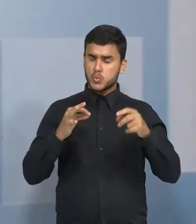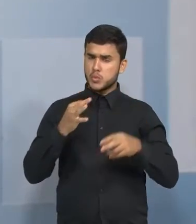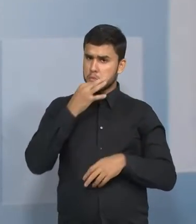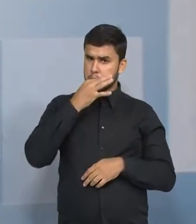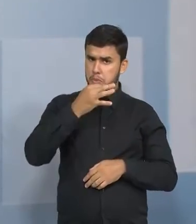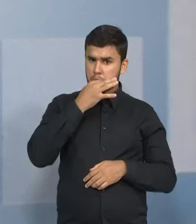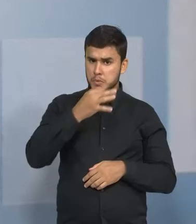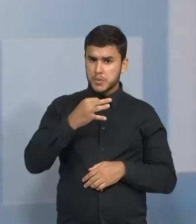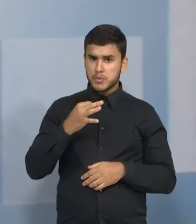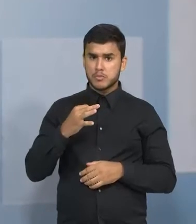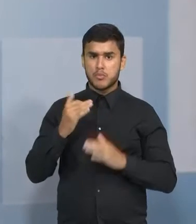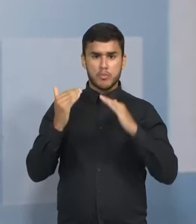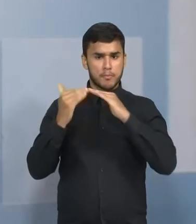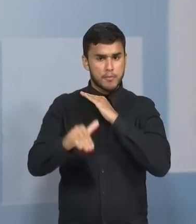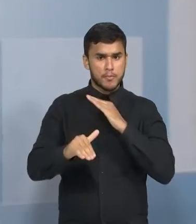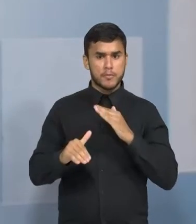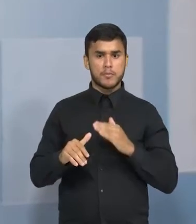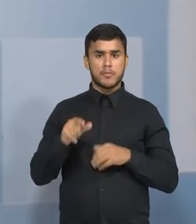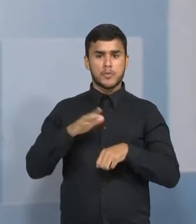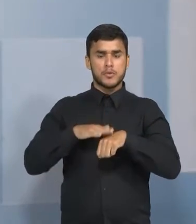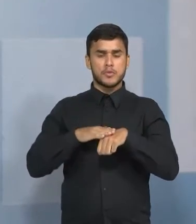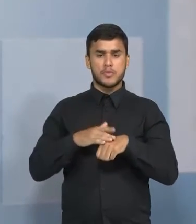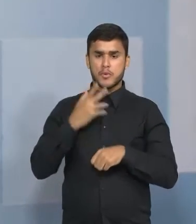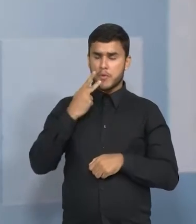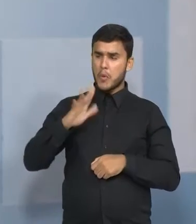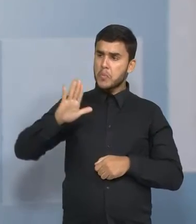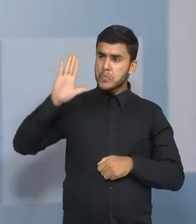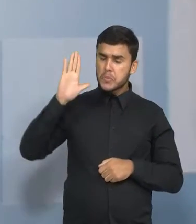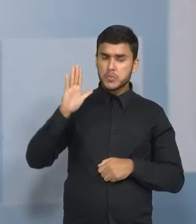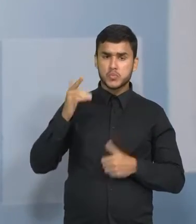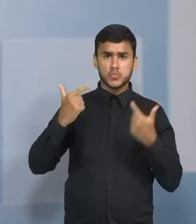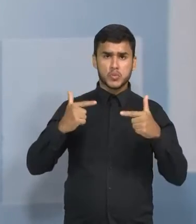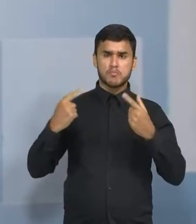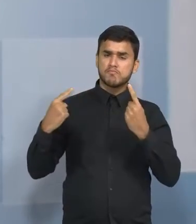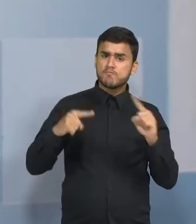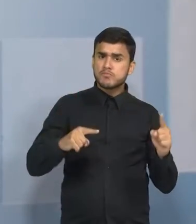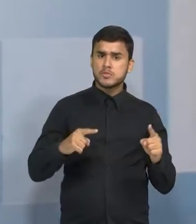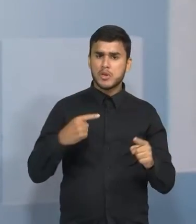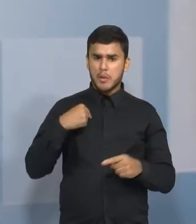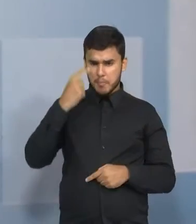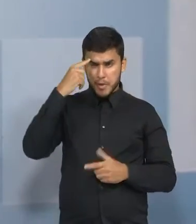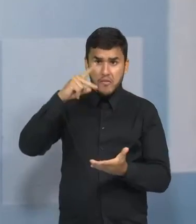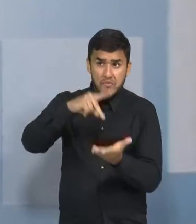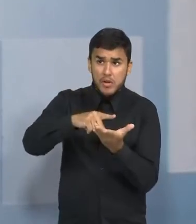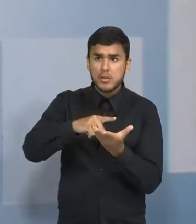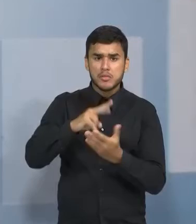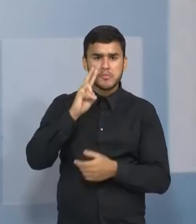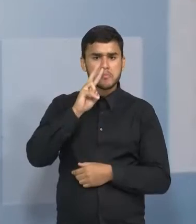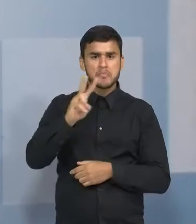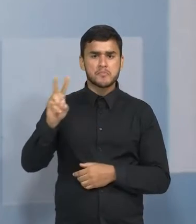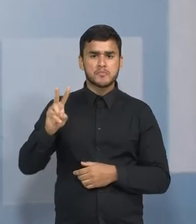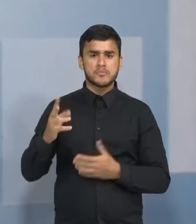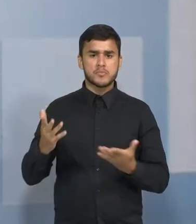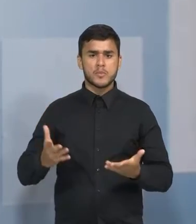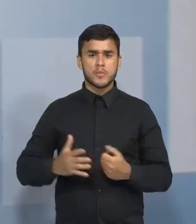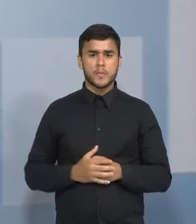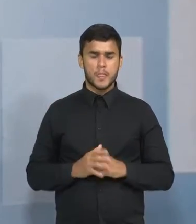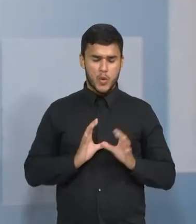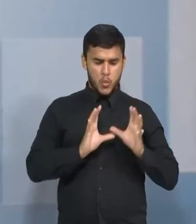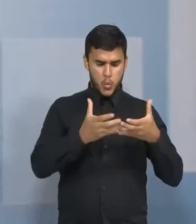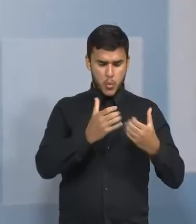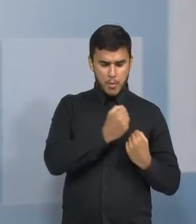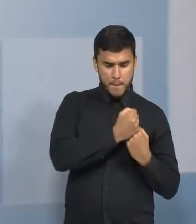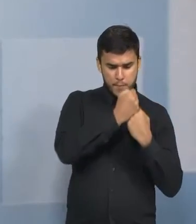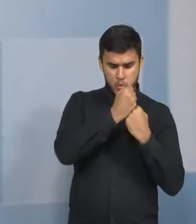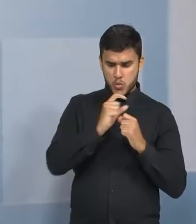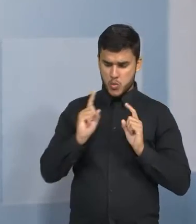raivoso, sem muito comprometimento com a realidade, porque a oposição, eu não estou falando só a